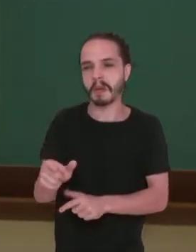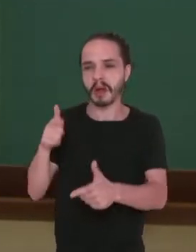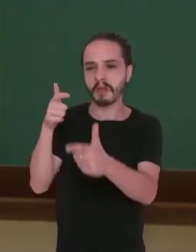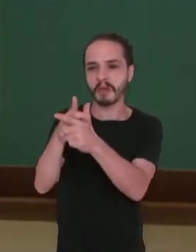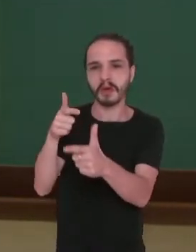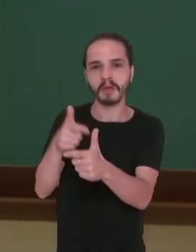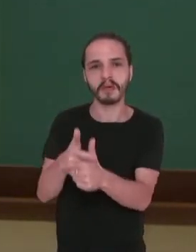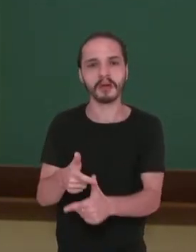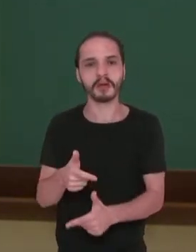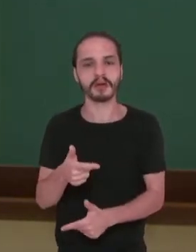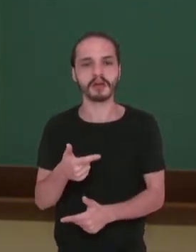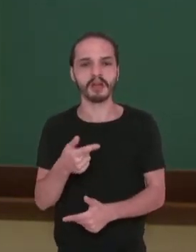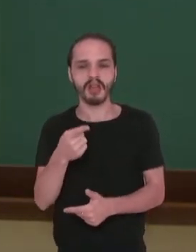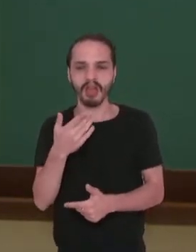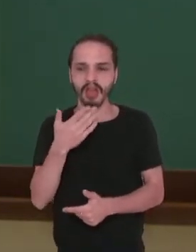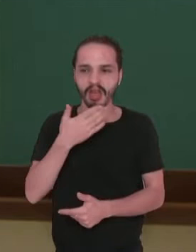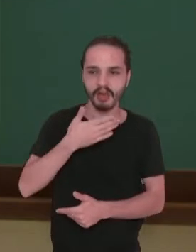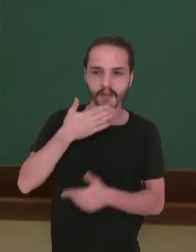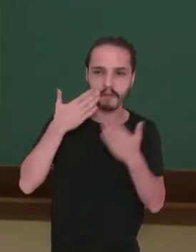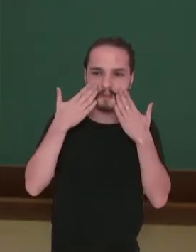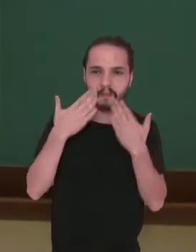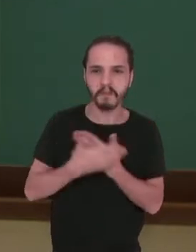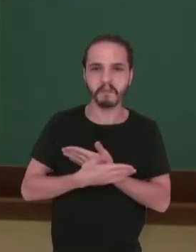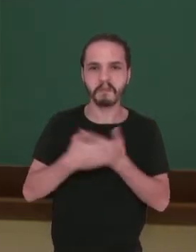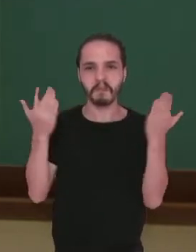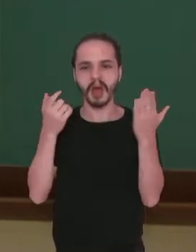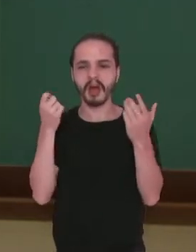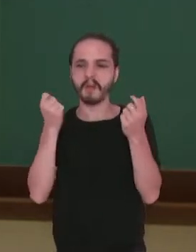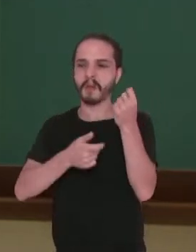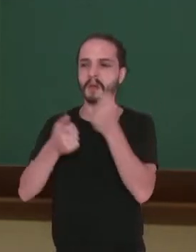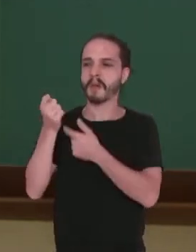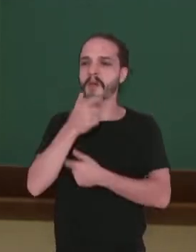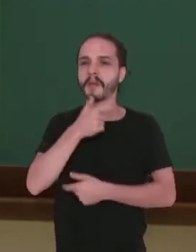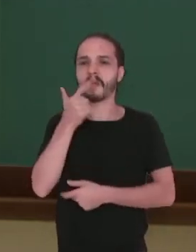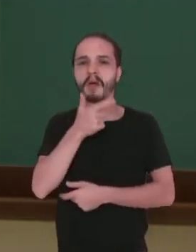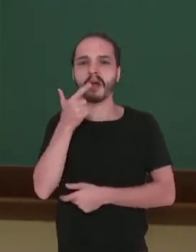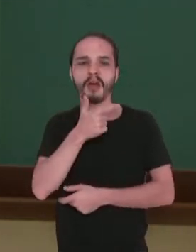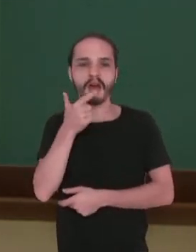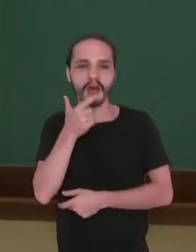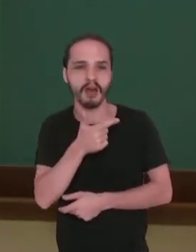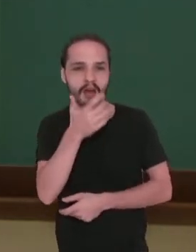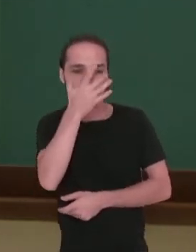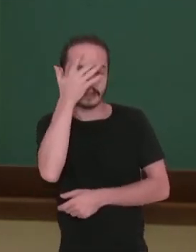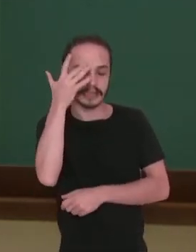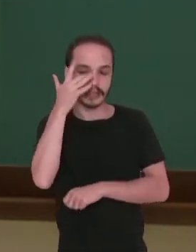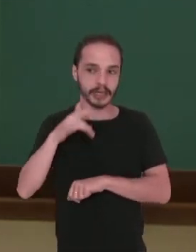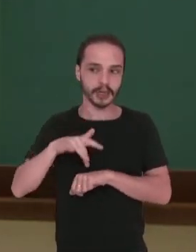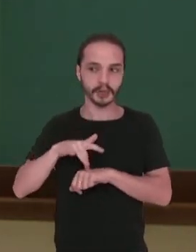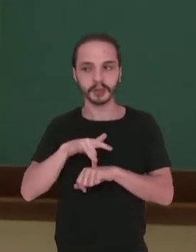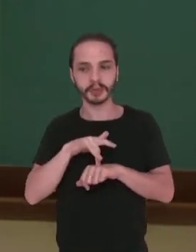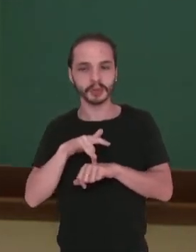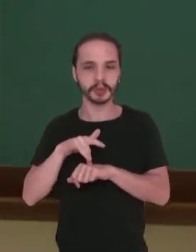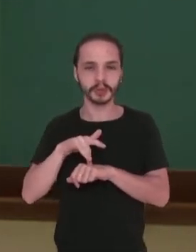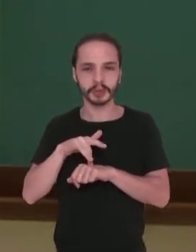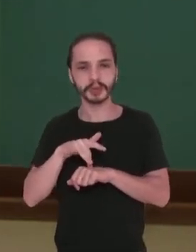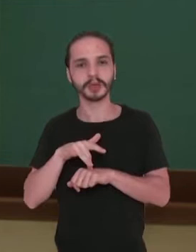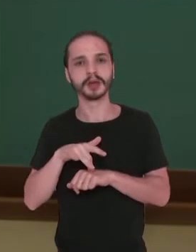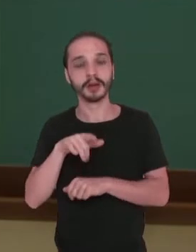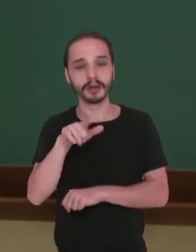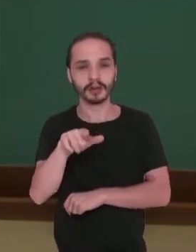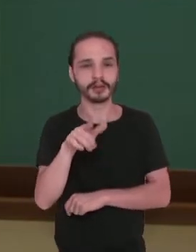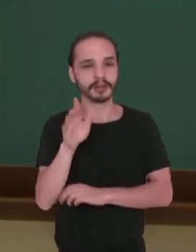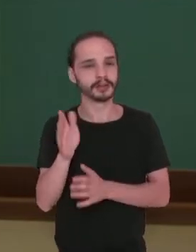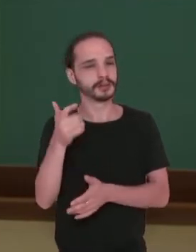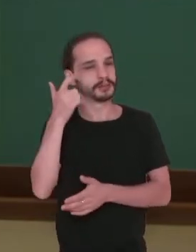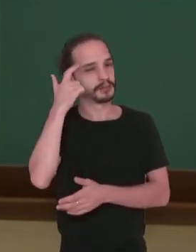expõe ao ridículo, né? Coloca a pessoa numa situação constrangedora. Então, para você já elucidar